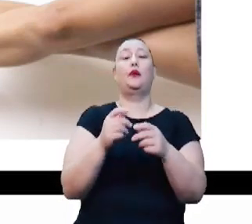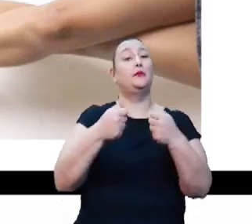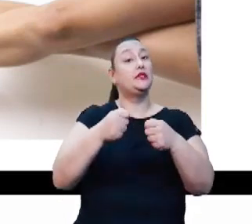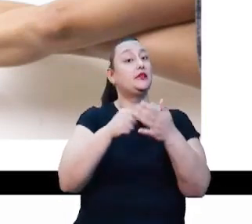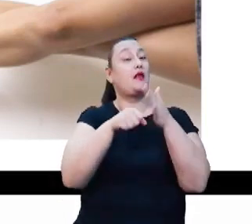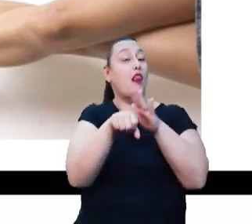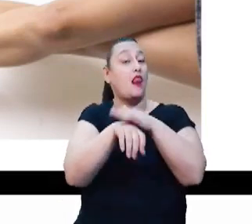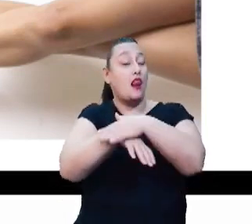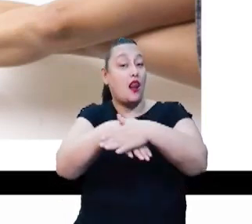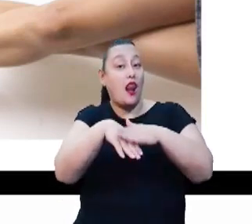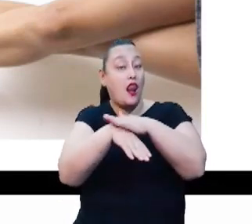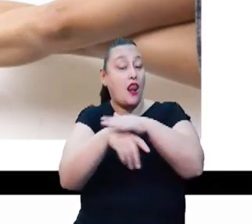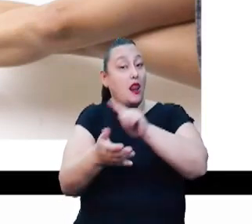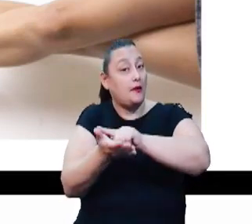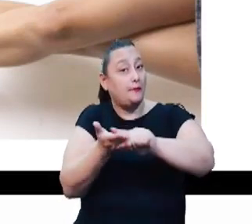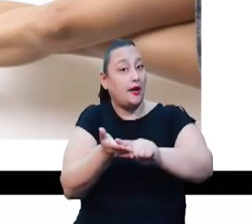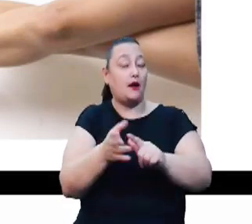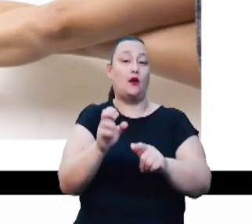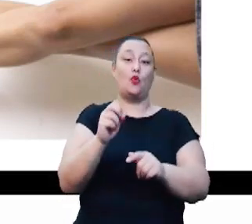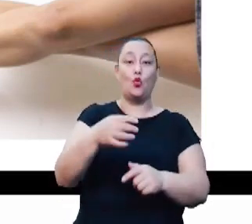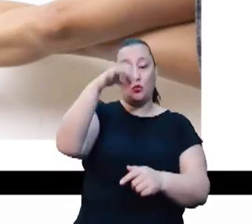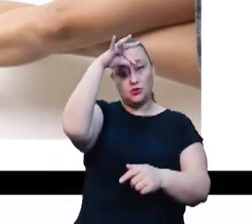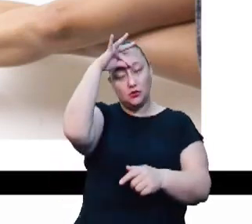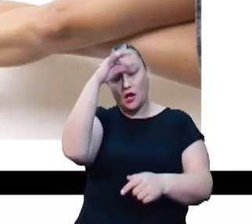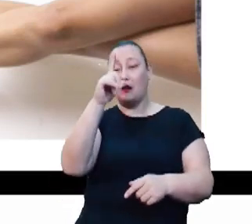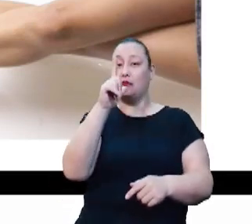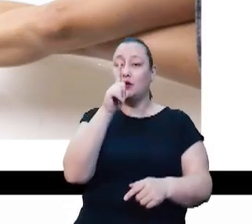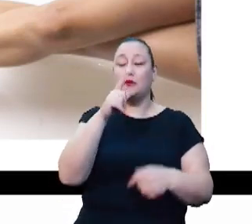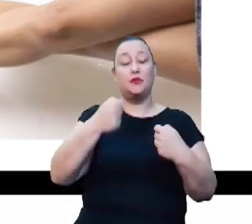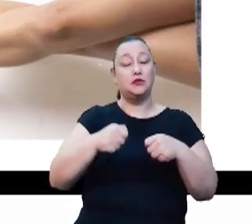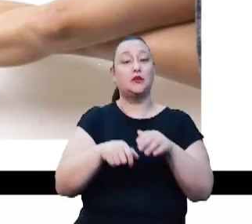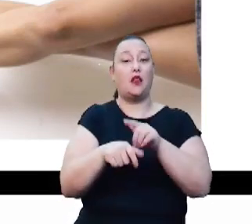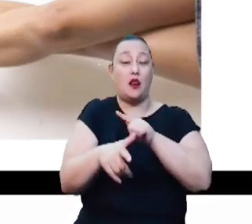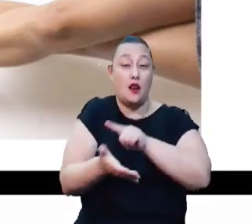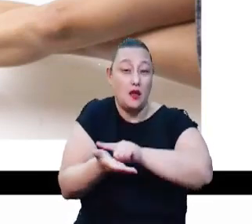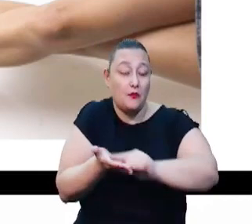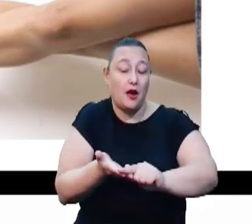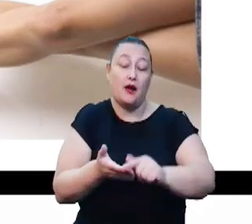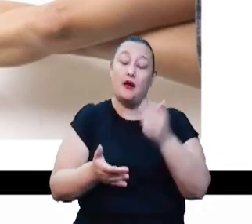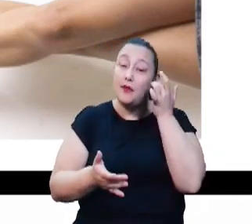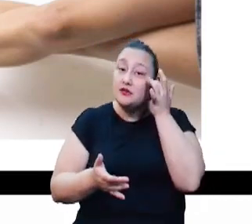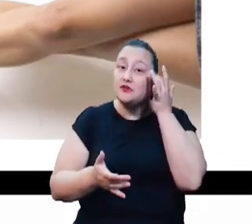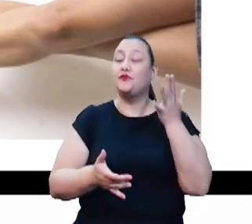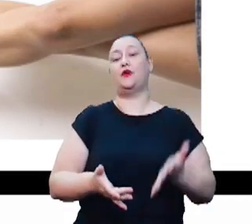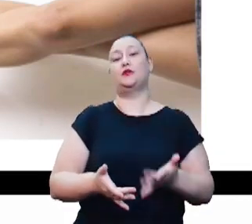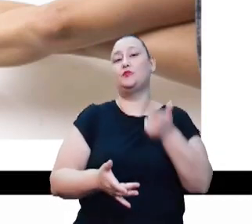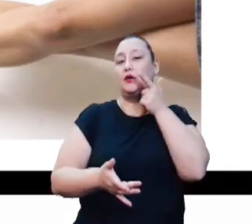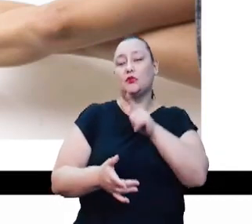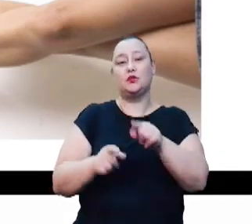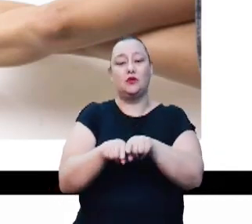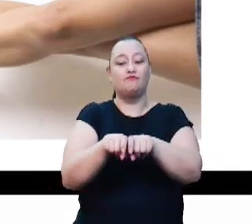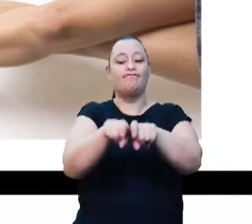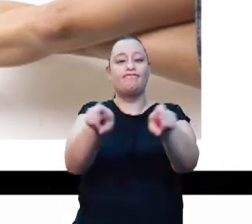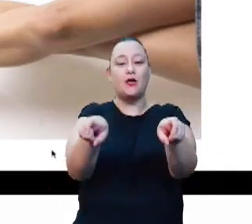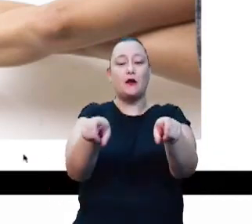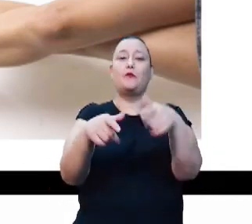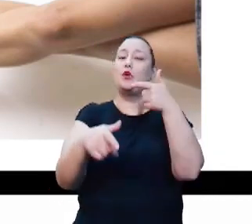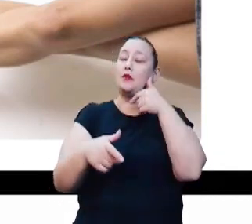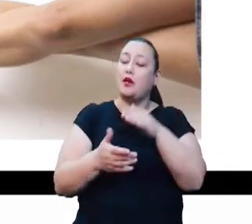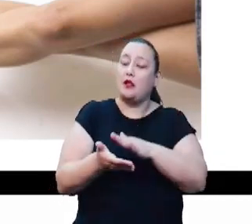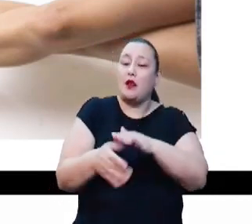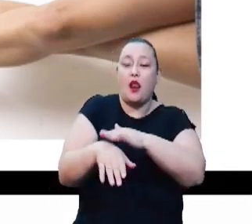então mesmo uma limpeza da região genital. Então pode facilitar para o paciente conseguir abrir melhor as